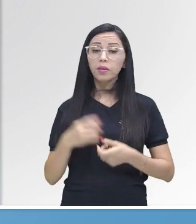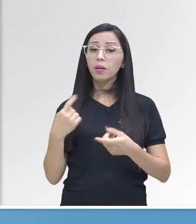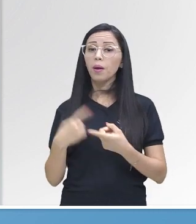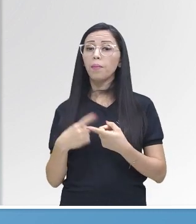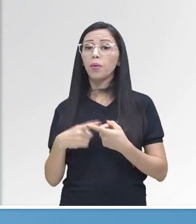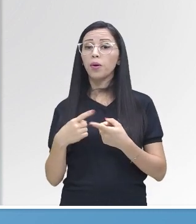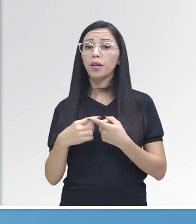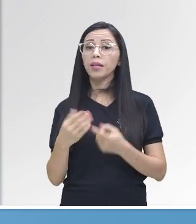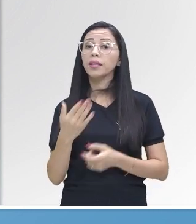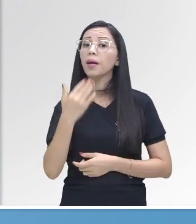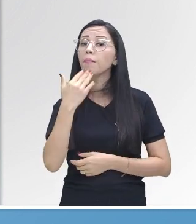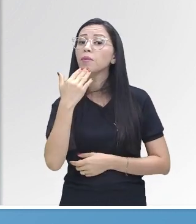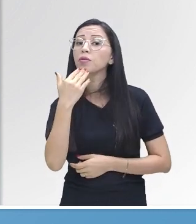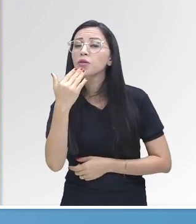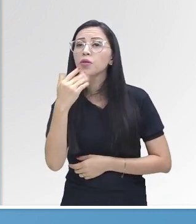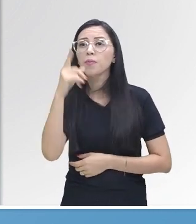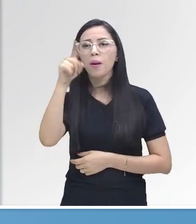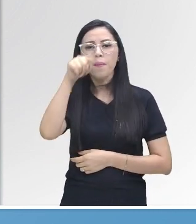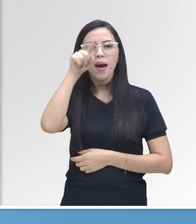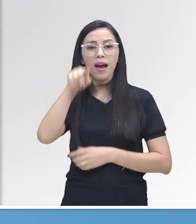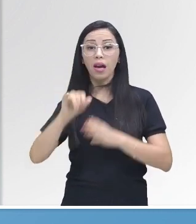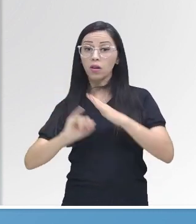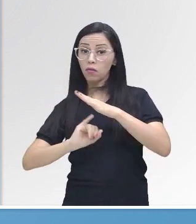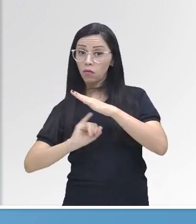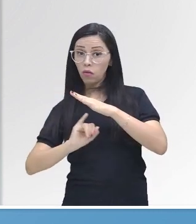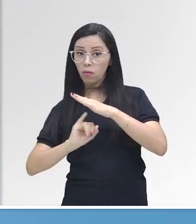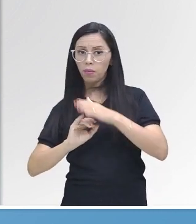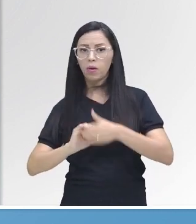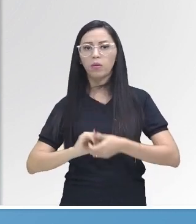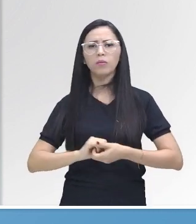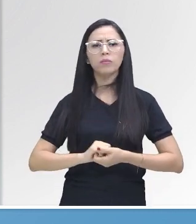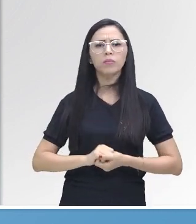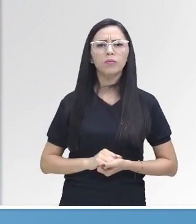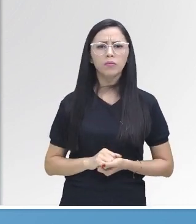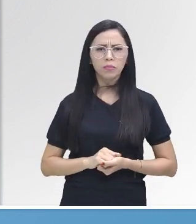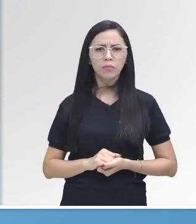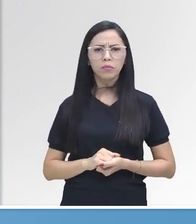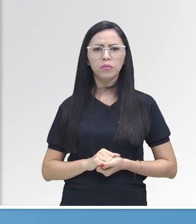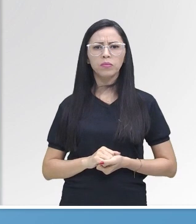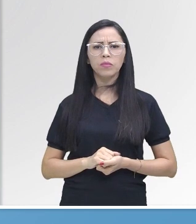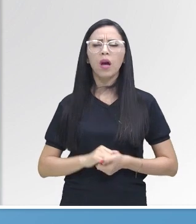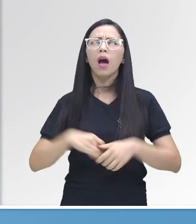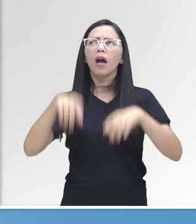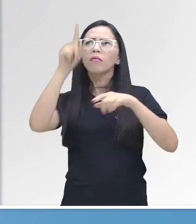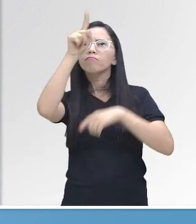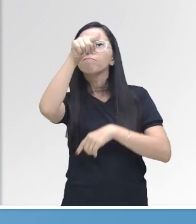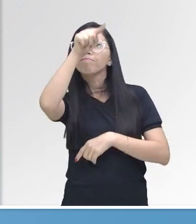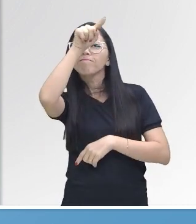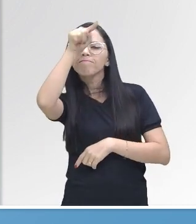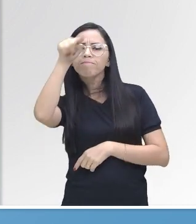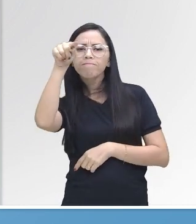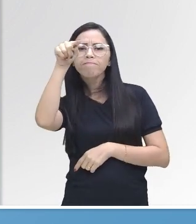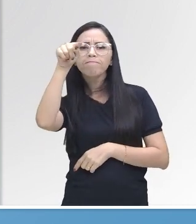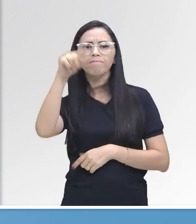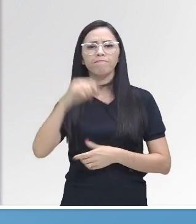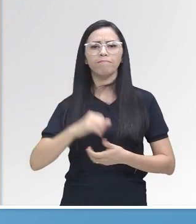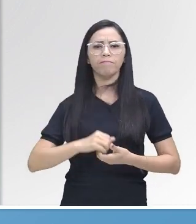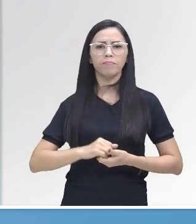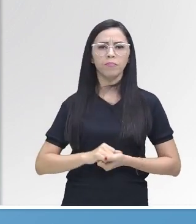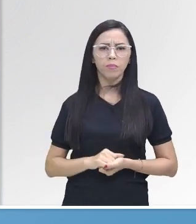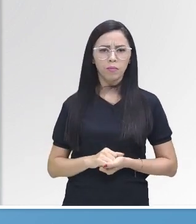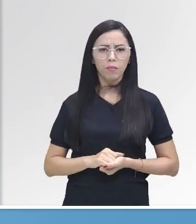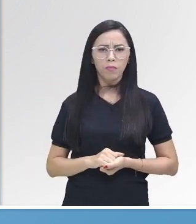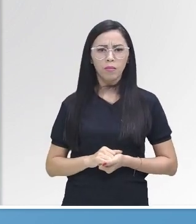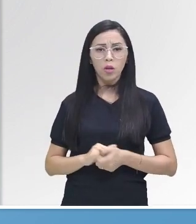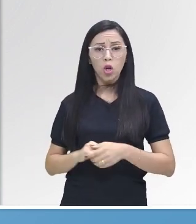não padronizadas, vamos marcar só ela. 150 centímetros está dizendo centímetros padronizado, então. E os